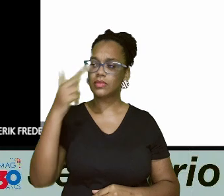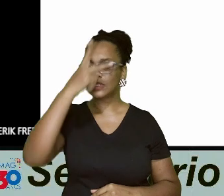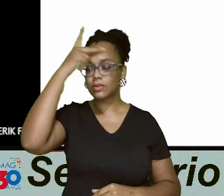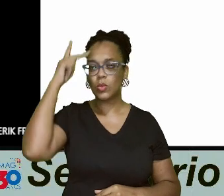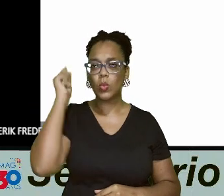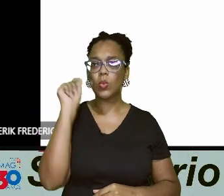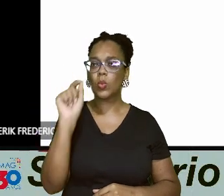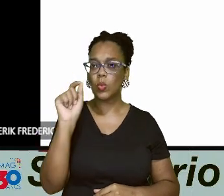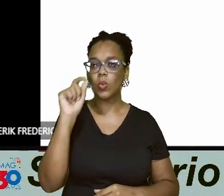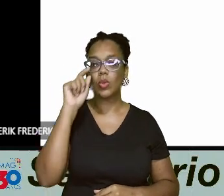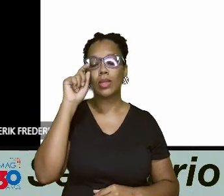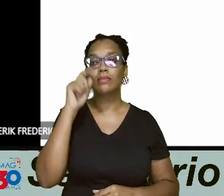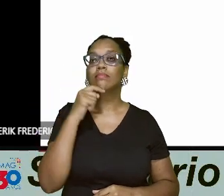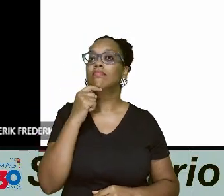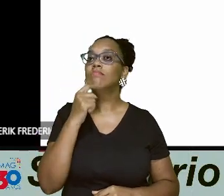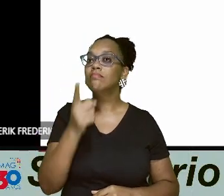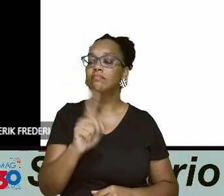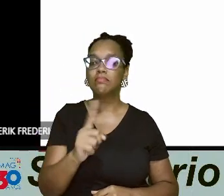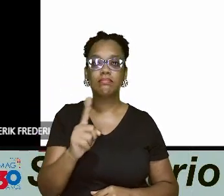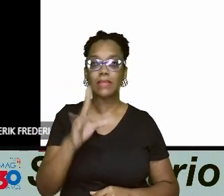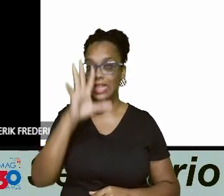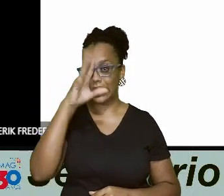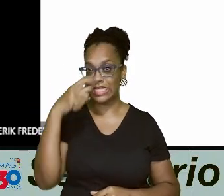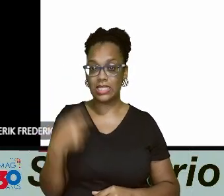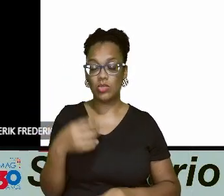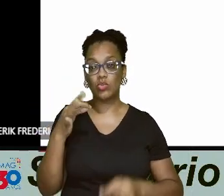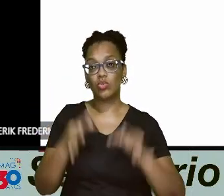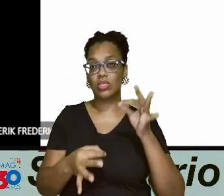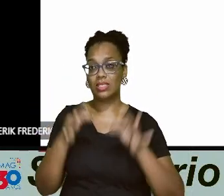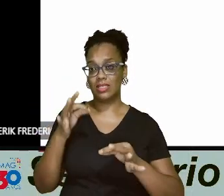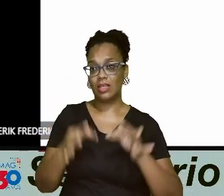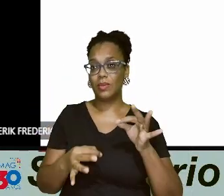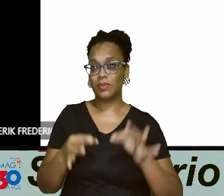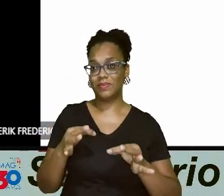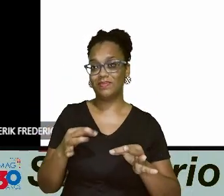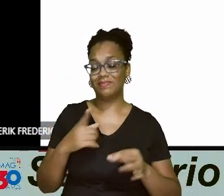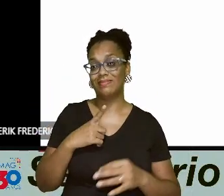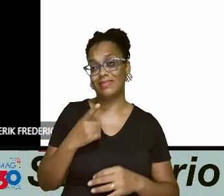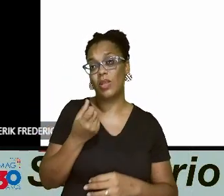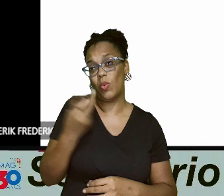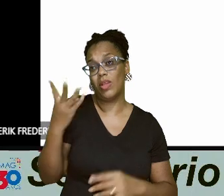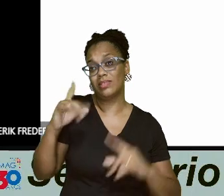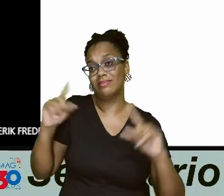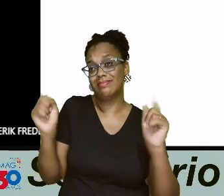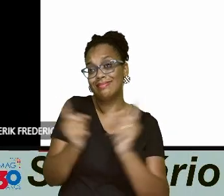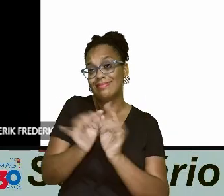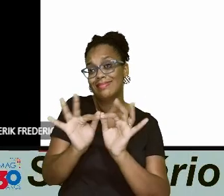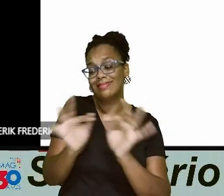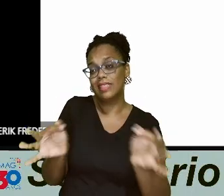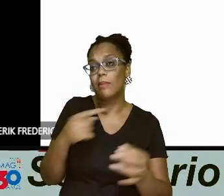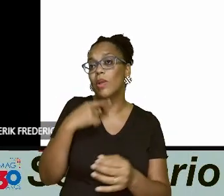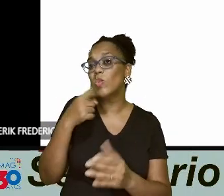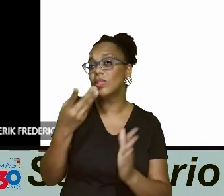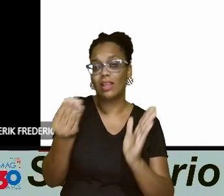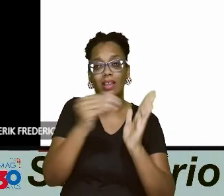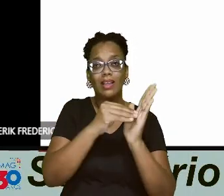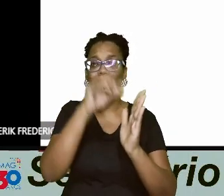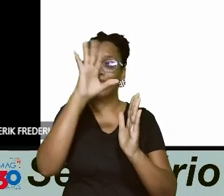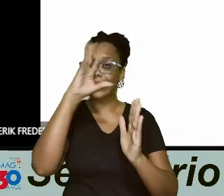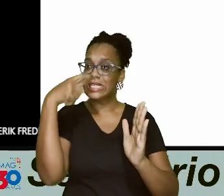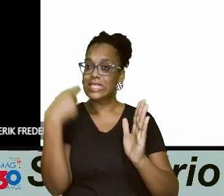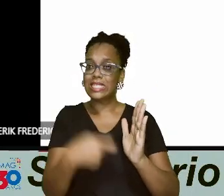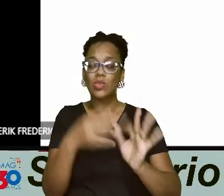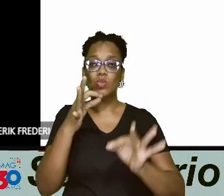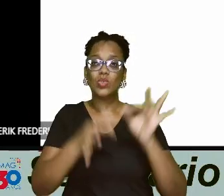não constou da decisão judicial, foi um número pequeno, mas não constou da decisão judicial, se o exequente havia ou